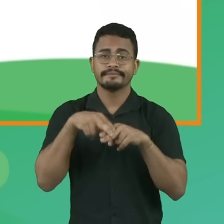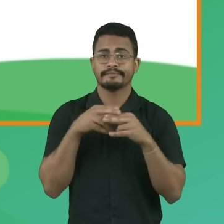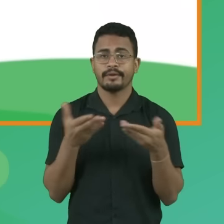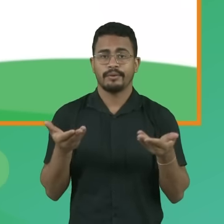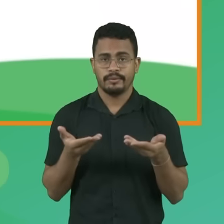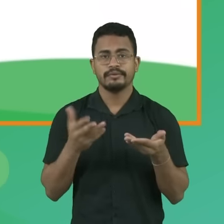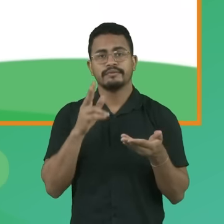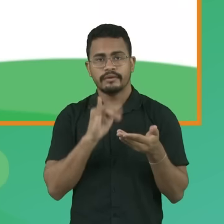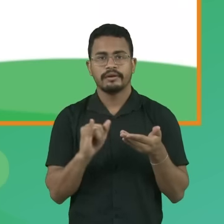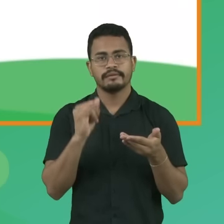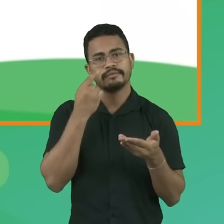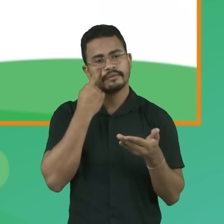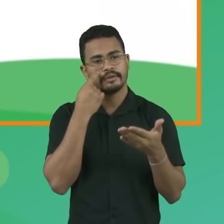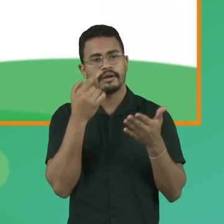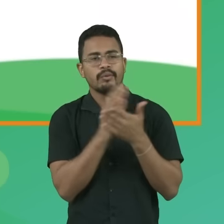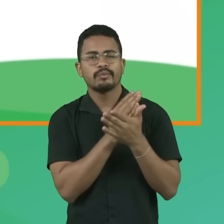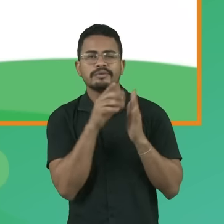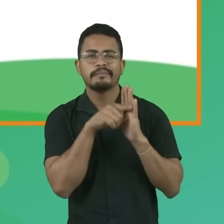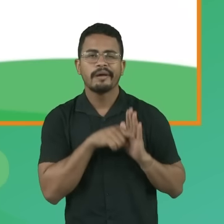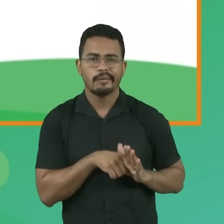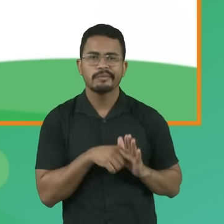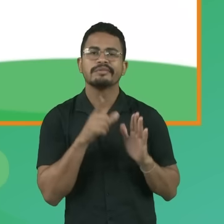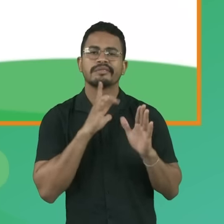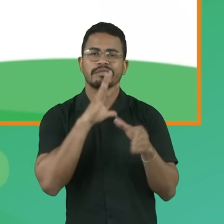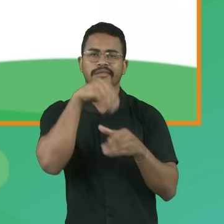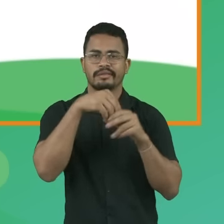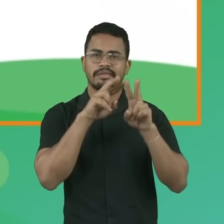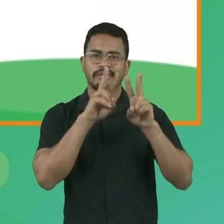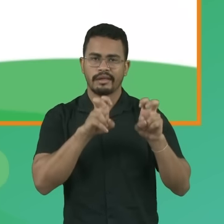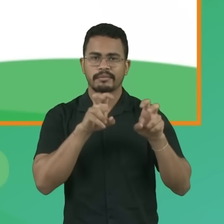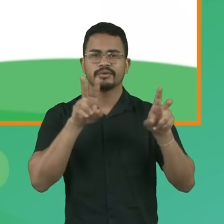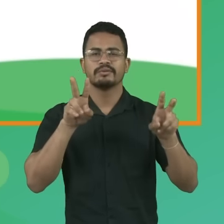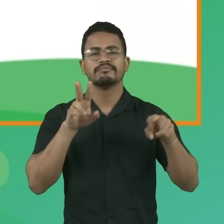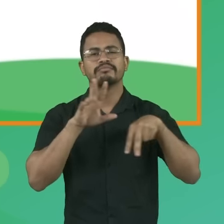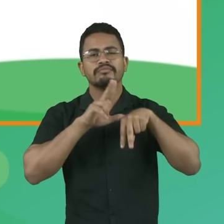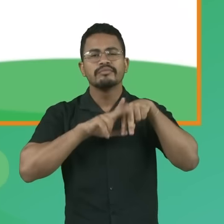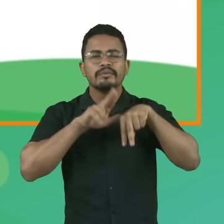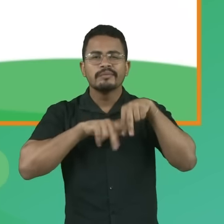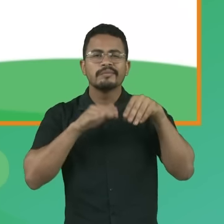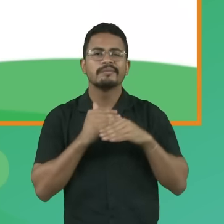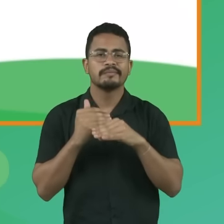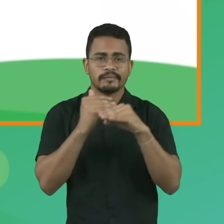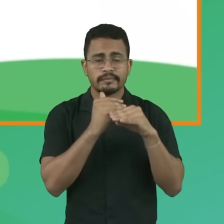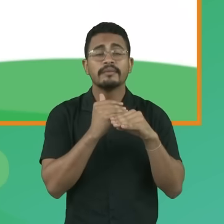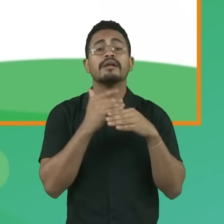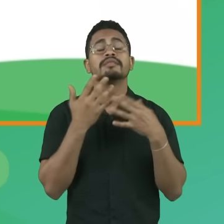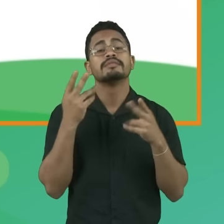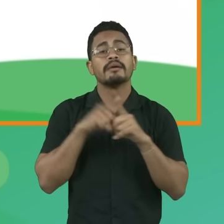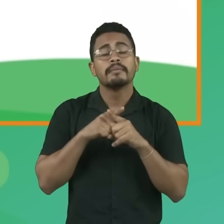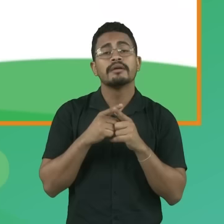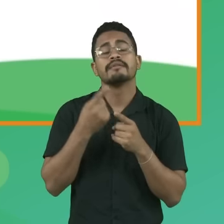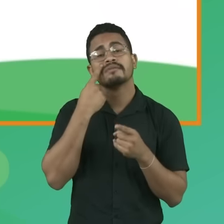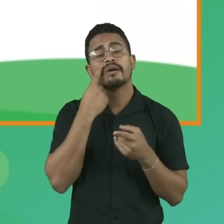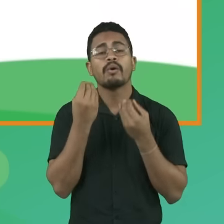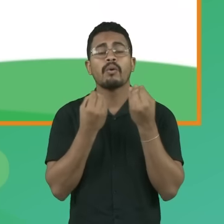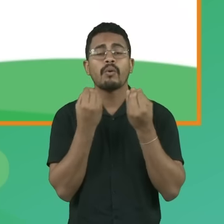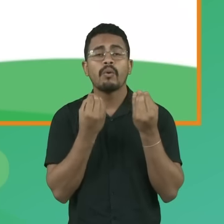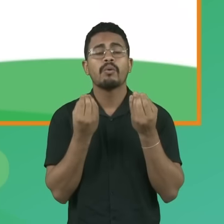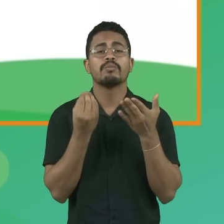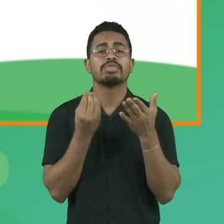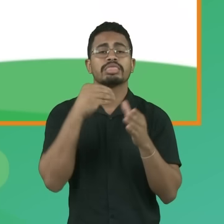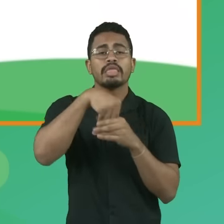algumas questões envolvendo essa temática da Equidade de Gênero, certo? E vamos ver como ela aparece